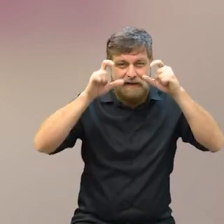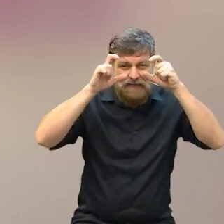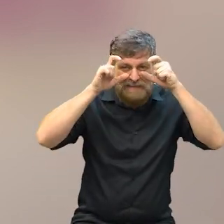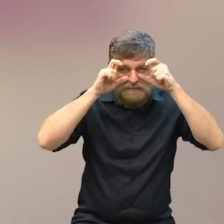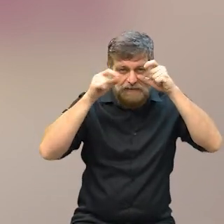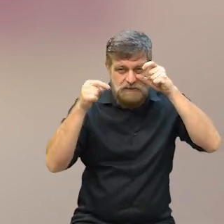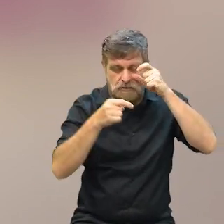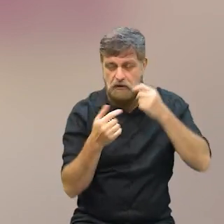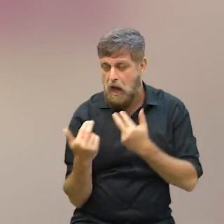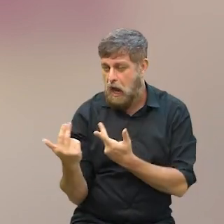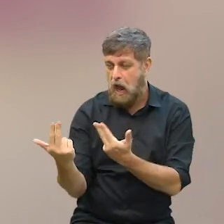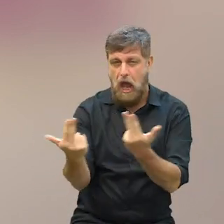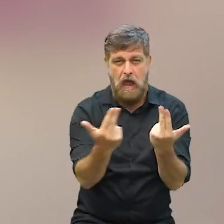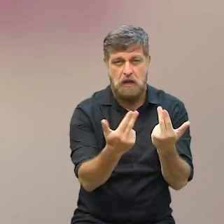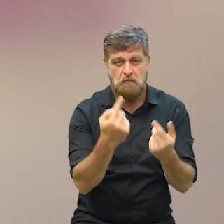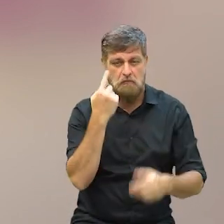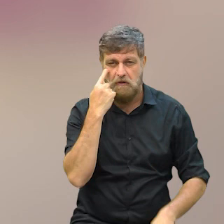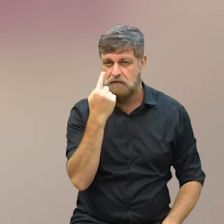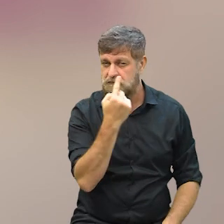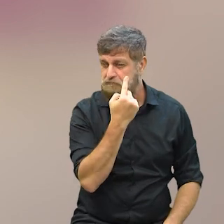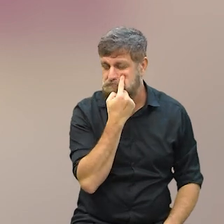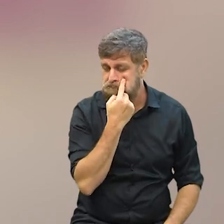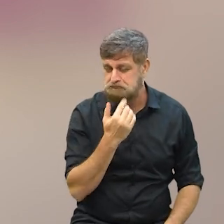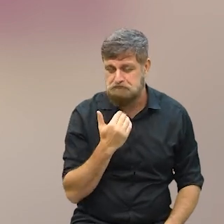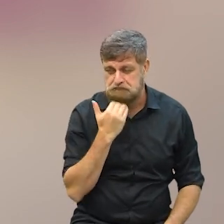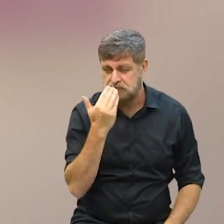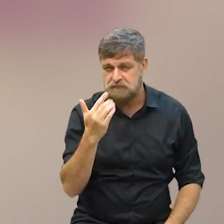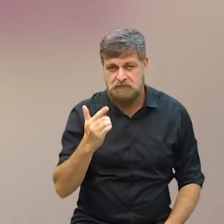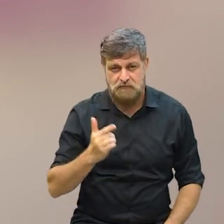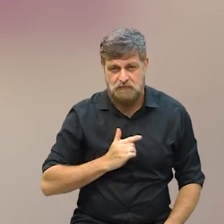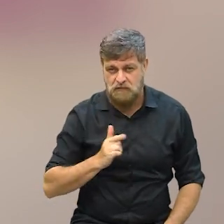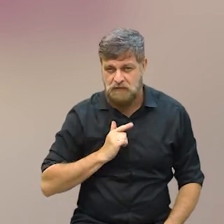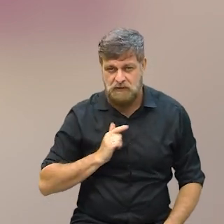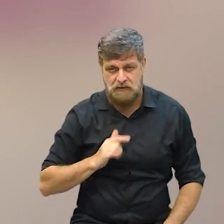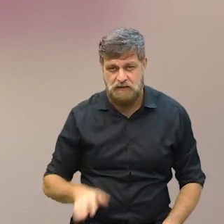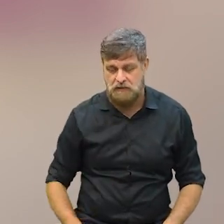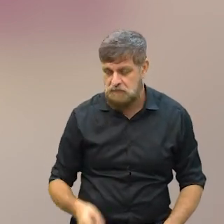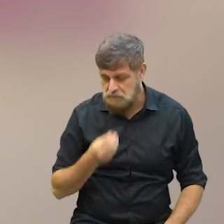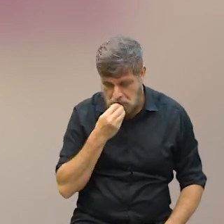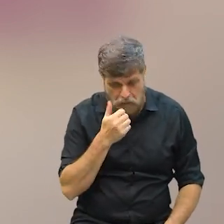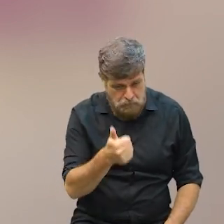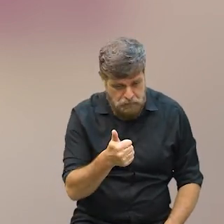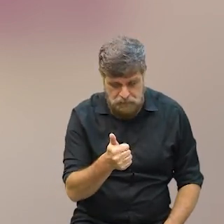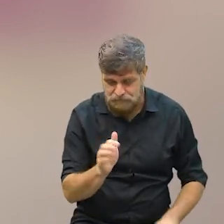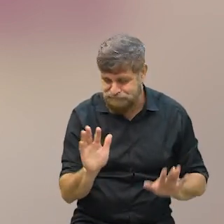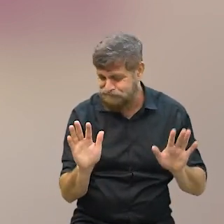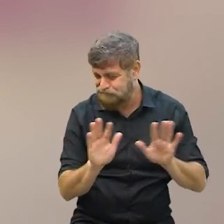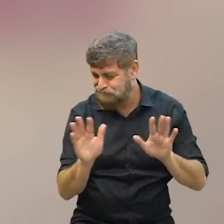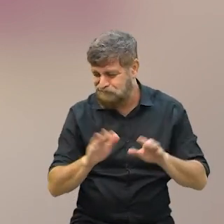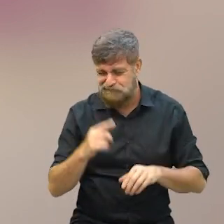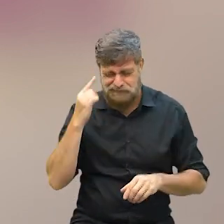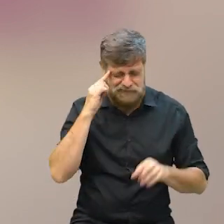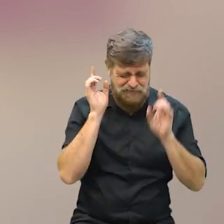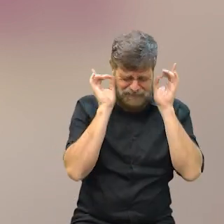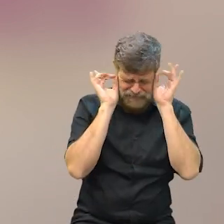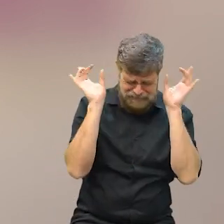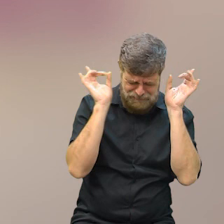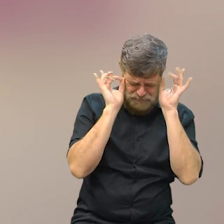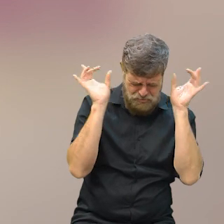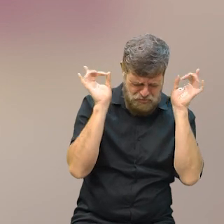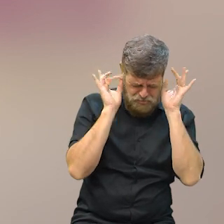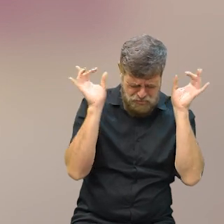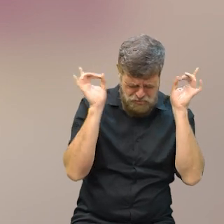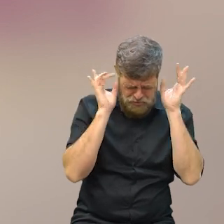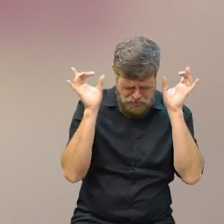eles são feitos iguais para os dois olhos, e a surfaçagem dele, às vezes, não é muito boa, então pode dar dor de